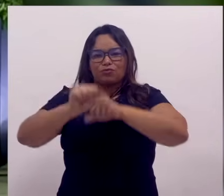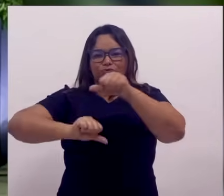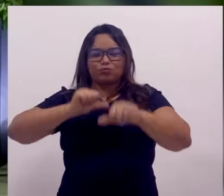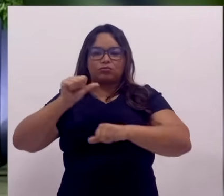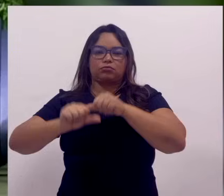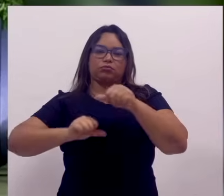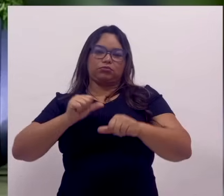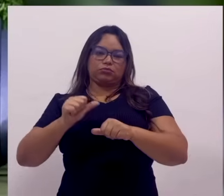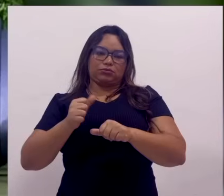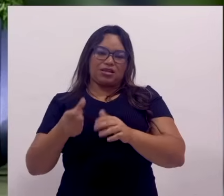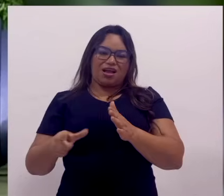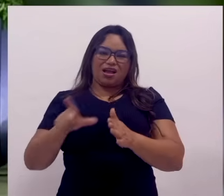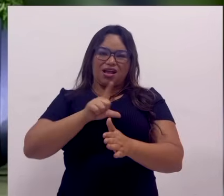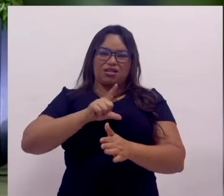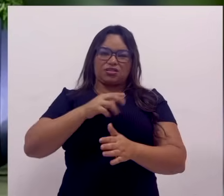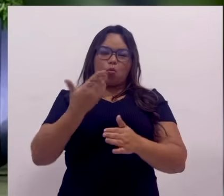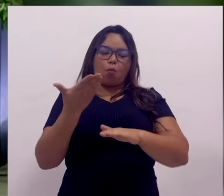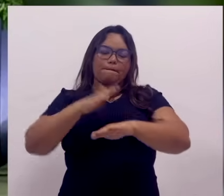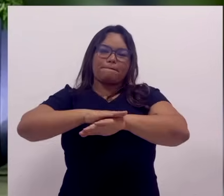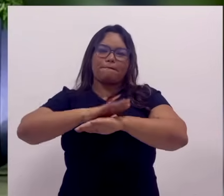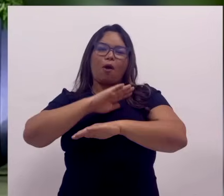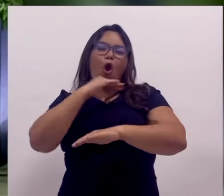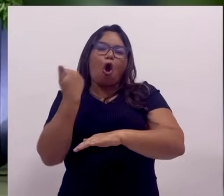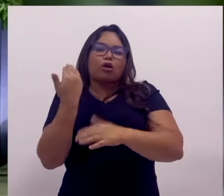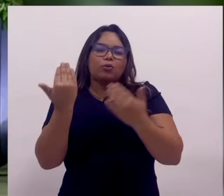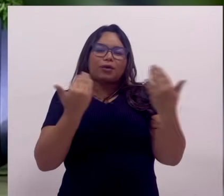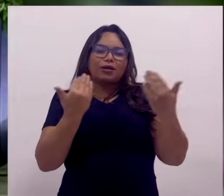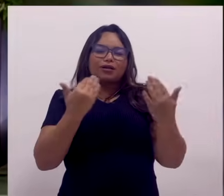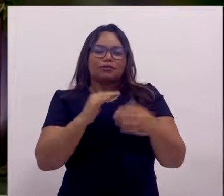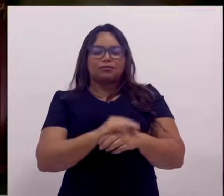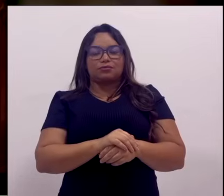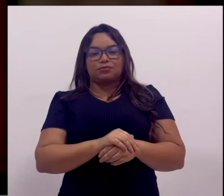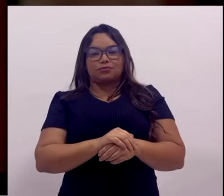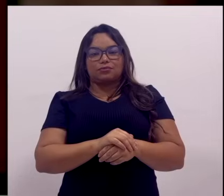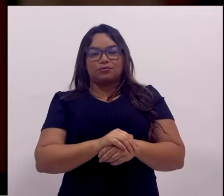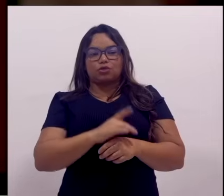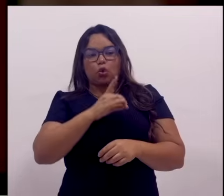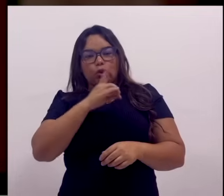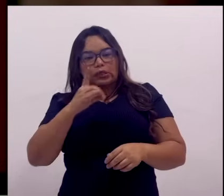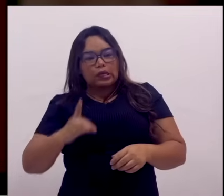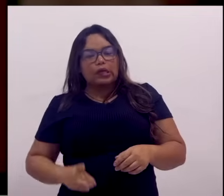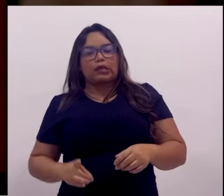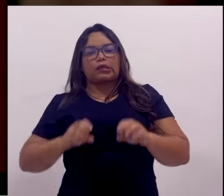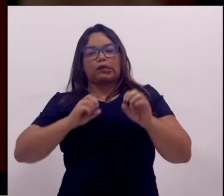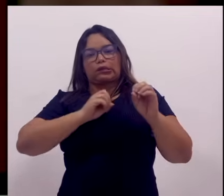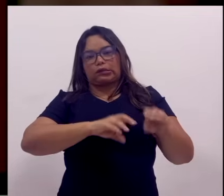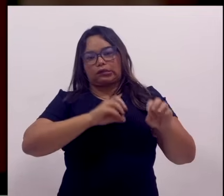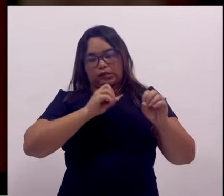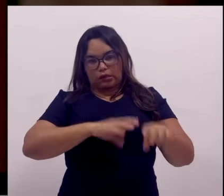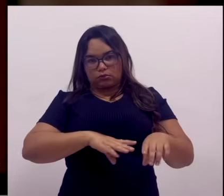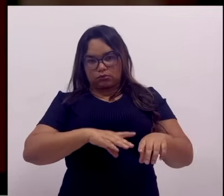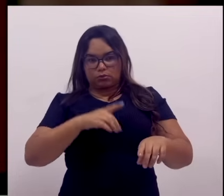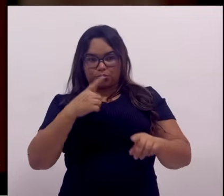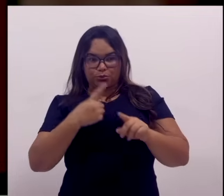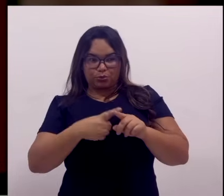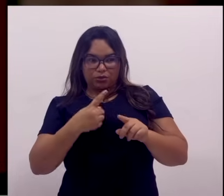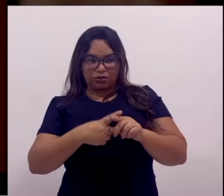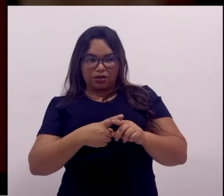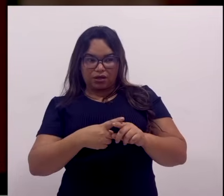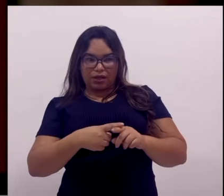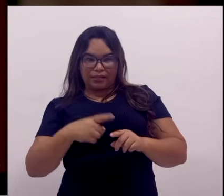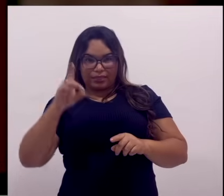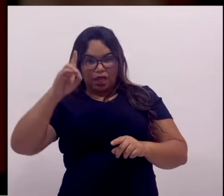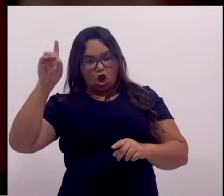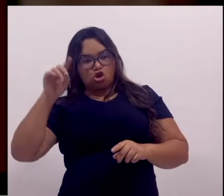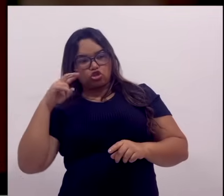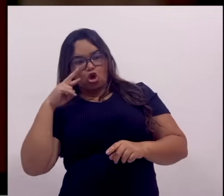agora precisavam ser restauradas para a vida. Estavam prontas para morrer. Doutrinas, ensinamentos. Porque não achei